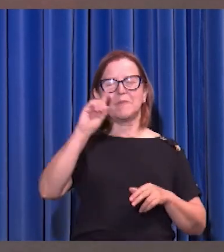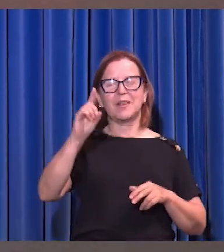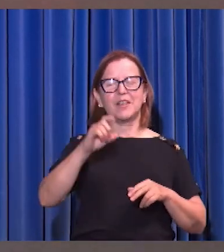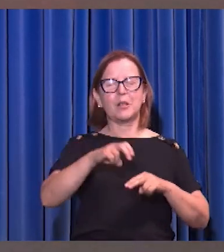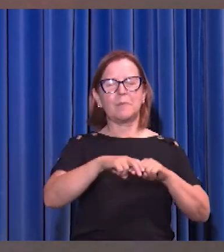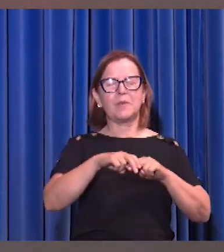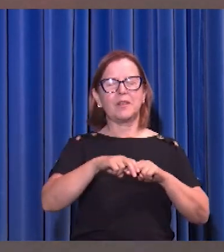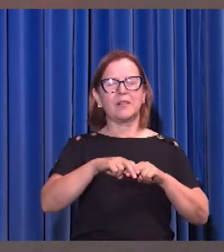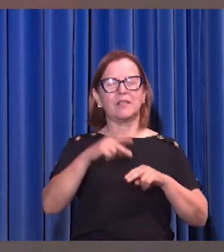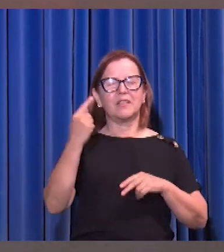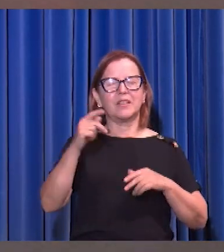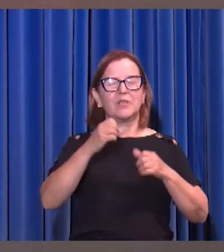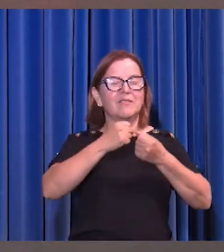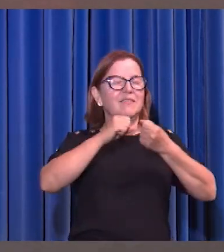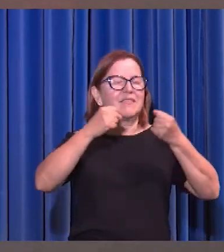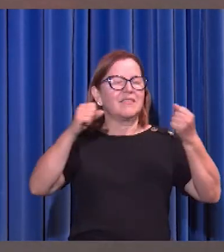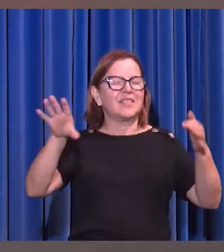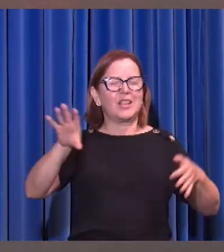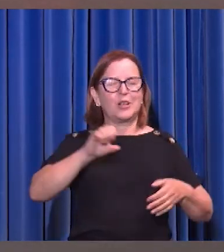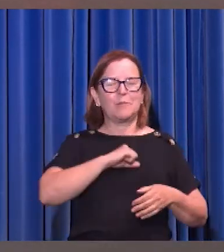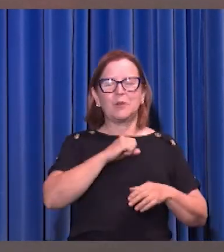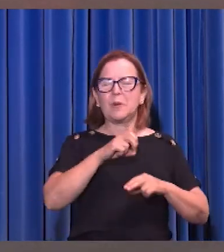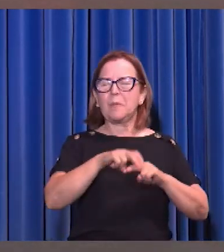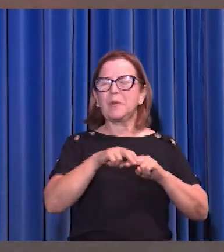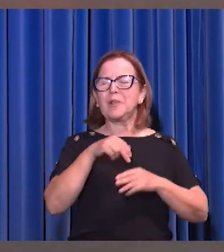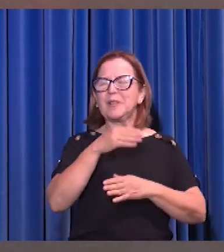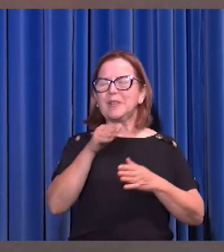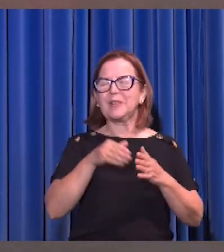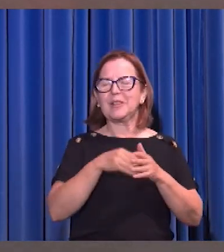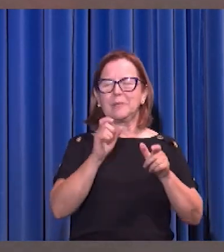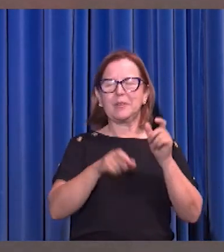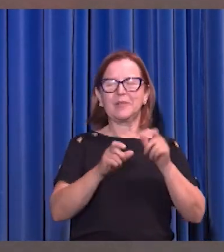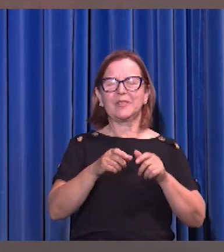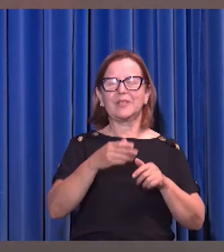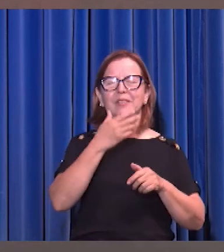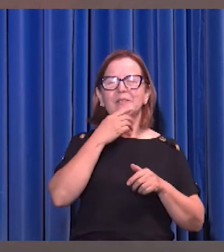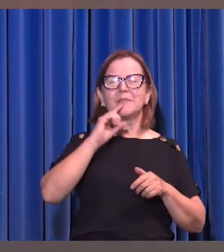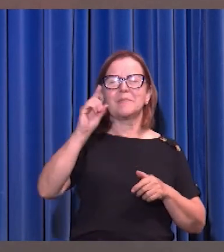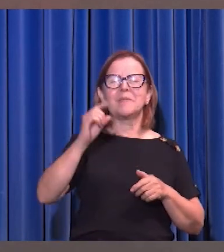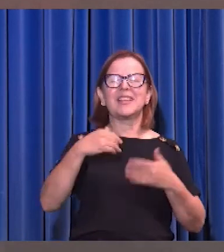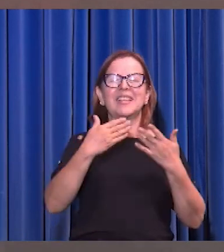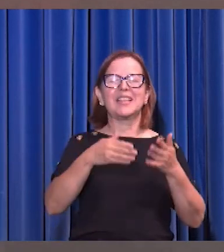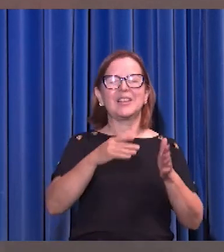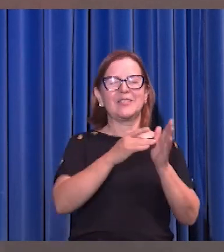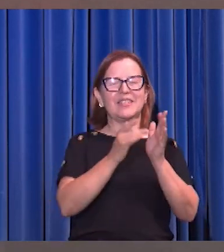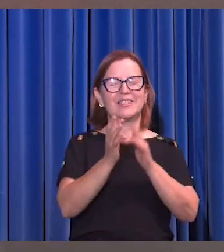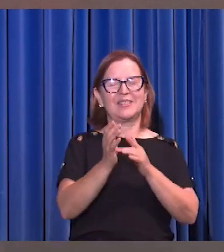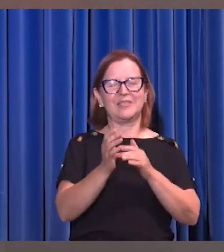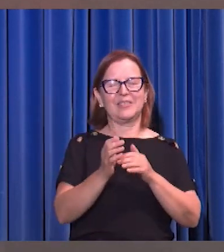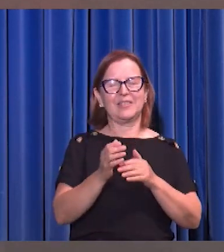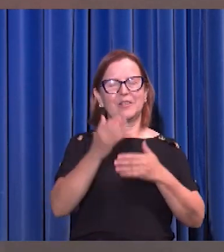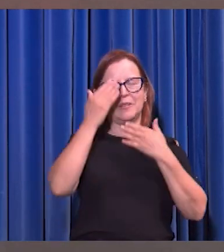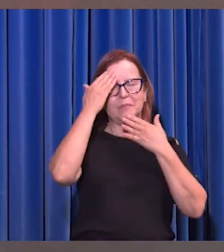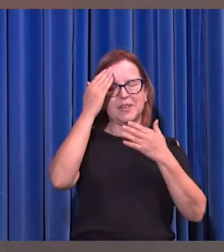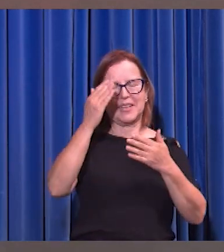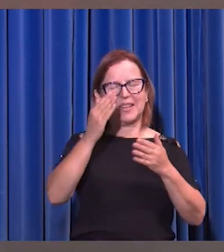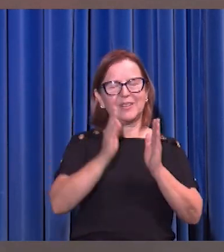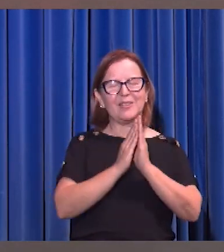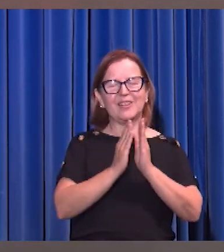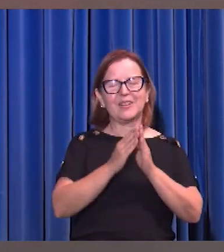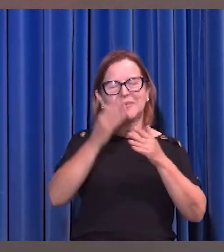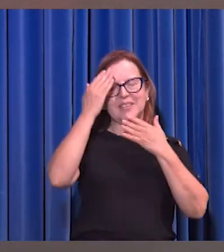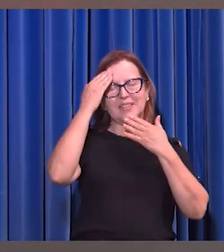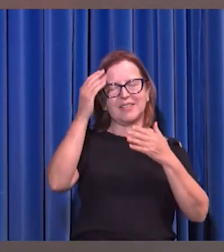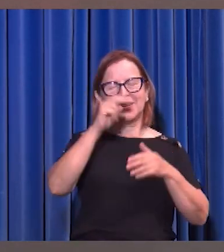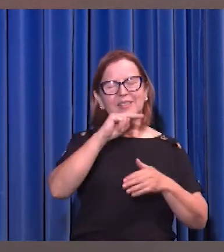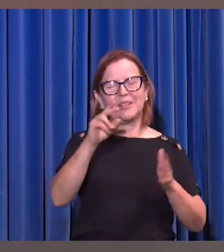amor por todos aqueles que o Pai deu a Jesus. Obrigado, Senhor. Nós oramos desde já, agradecidos no